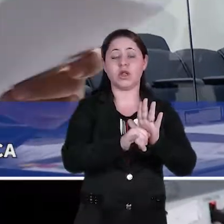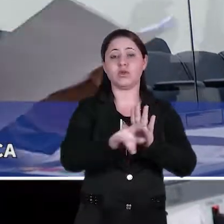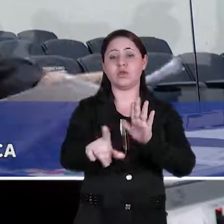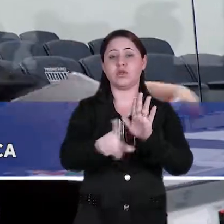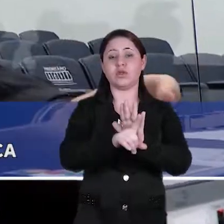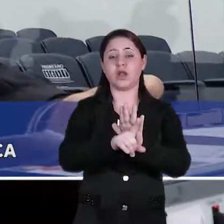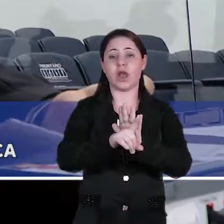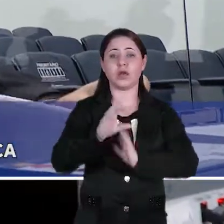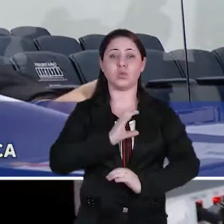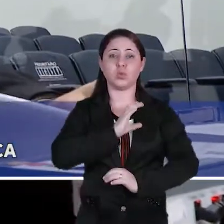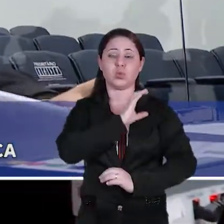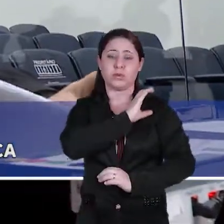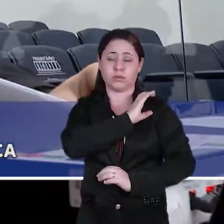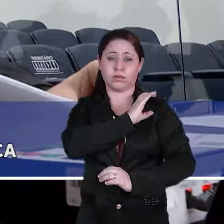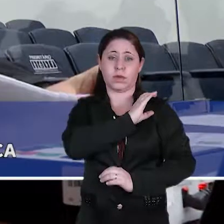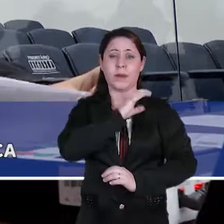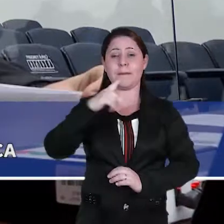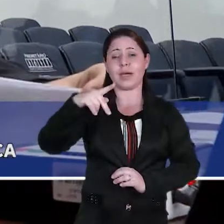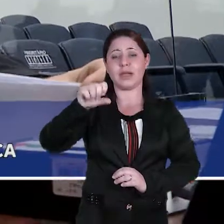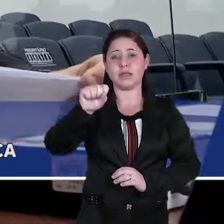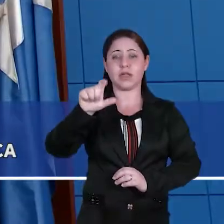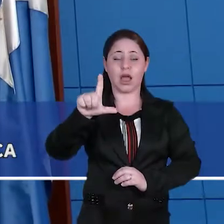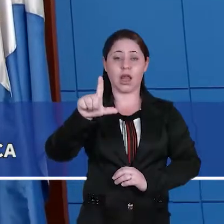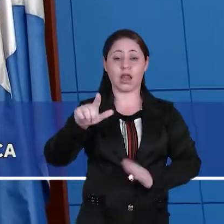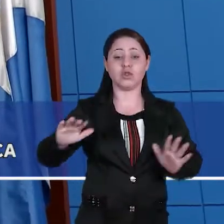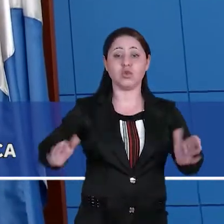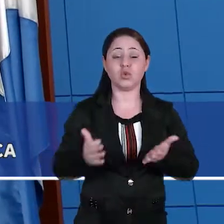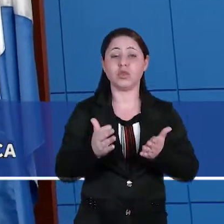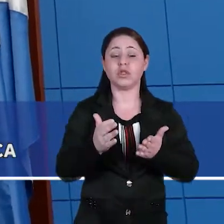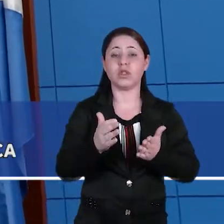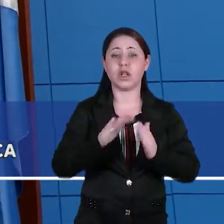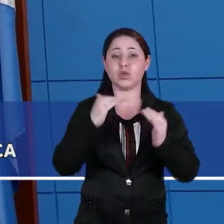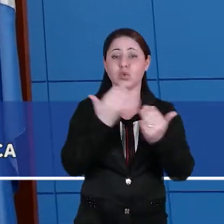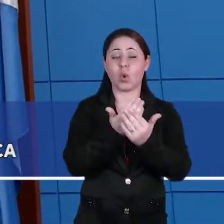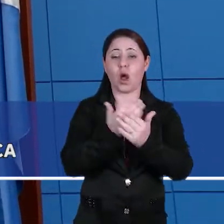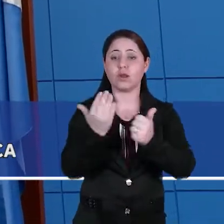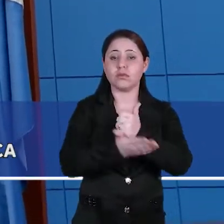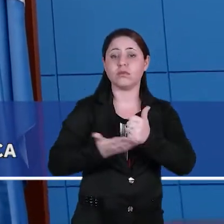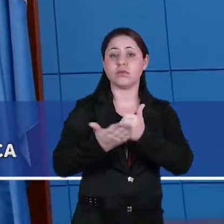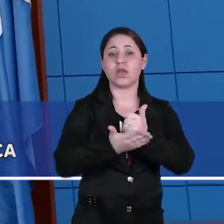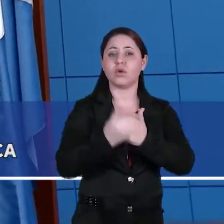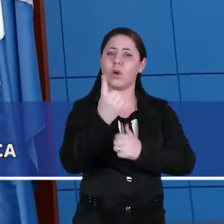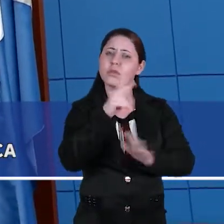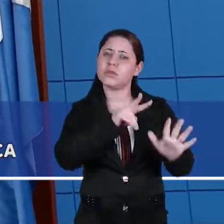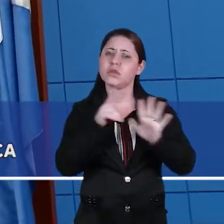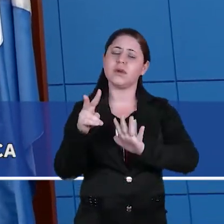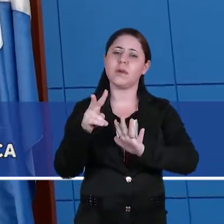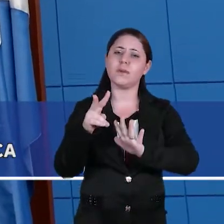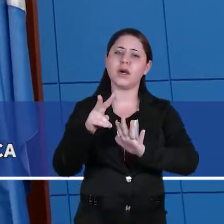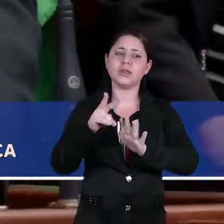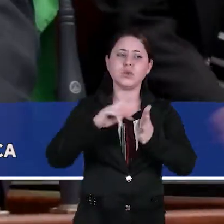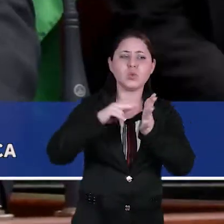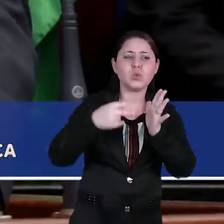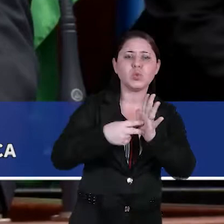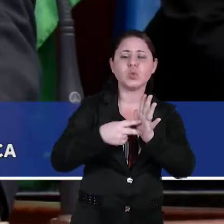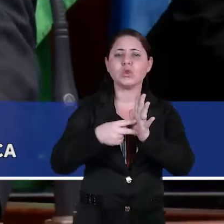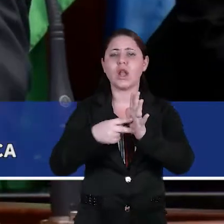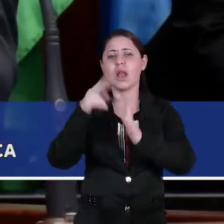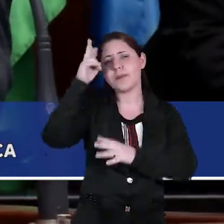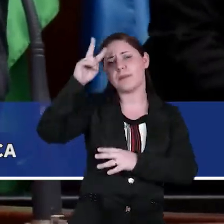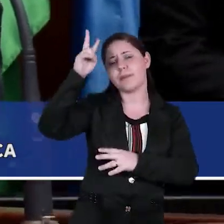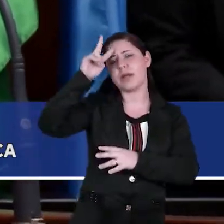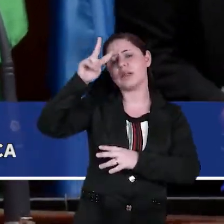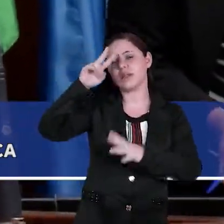de lei de autoria do deputado Capitão Contar, do PSL, que estimula nas escolas de educação básica, ao menos uma vez na semana, o resgate